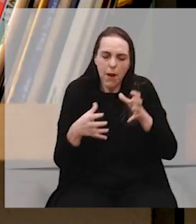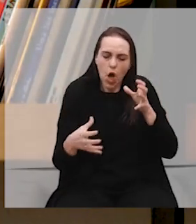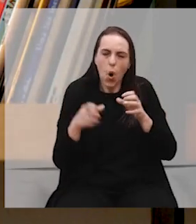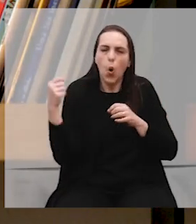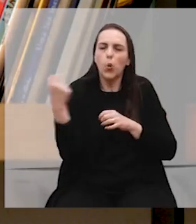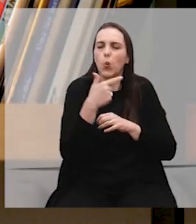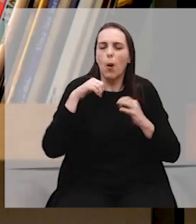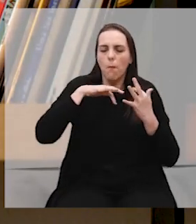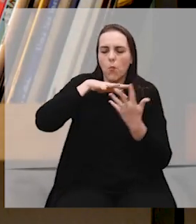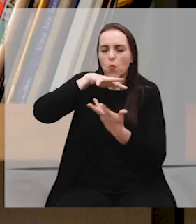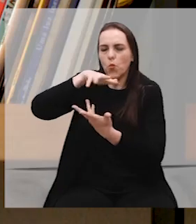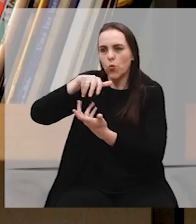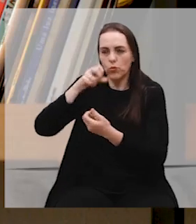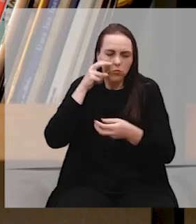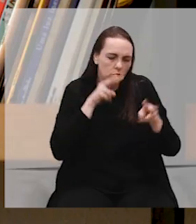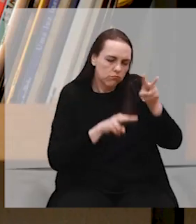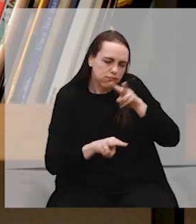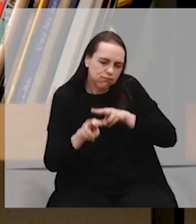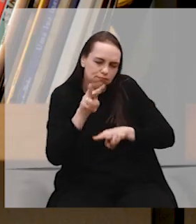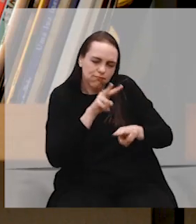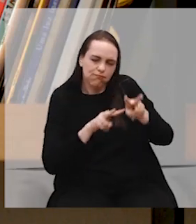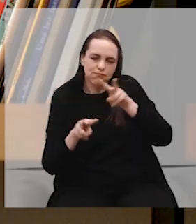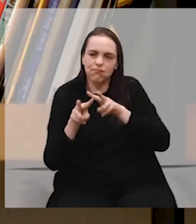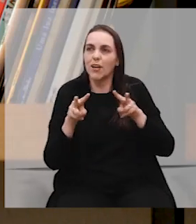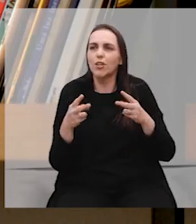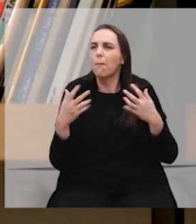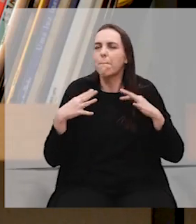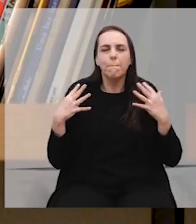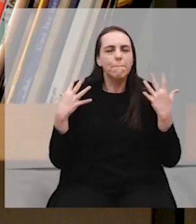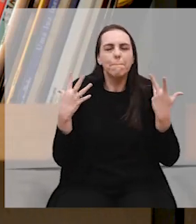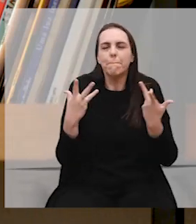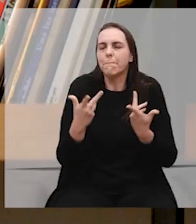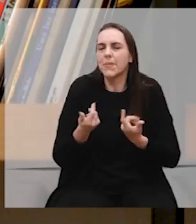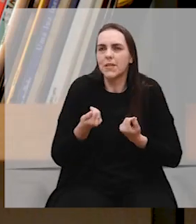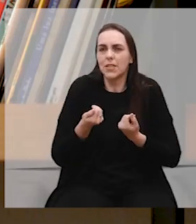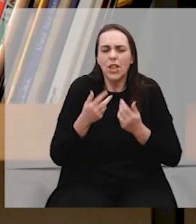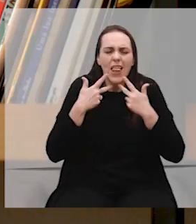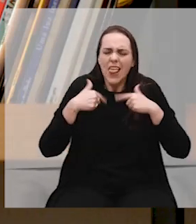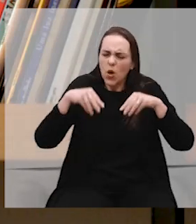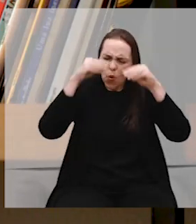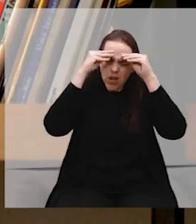quintal, eu estou lendo o mundo. Mas nesse sentido, eu acho que todas as